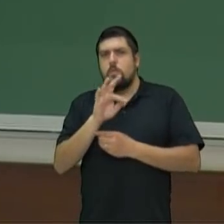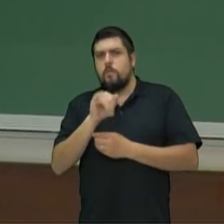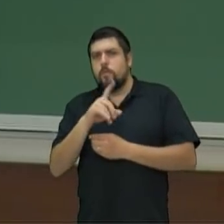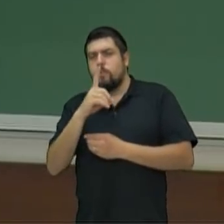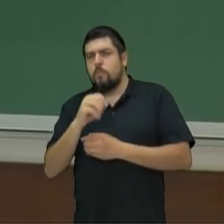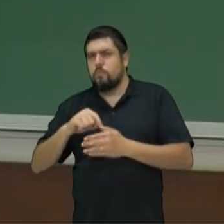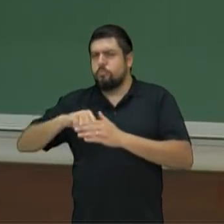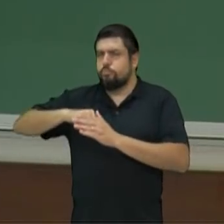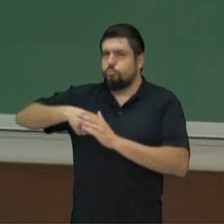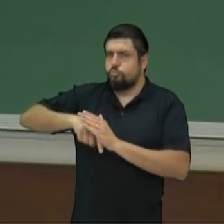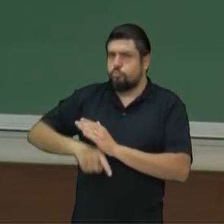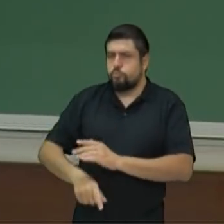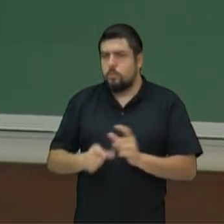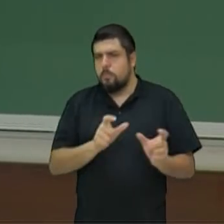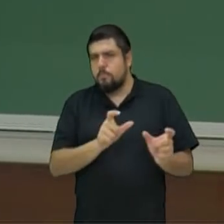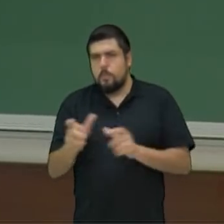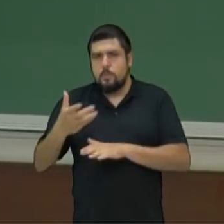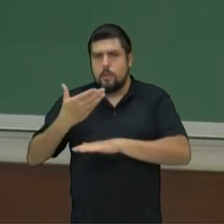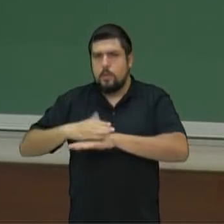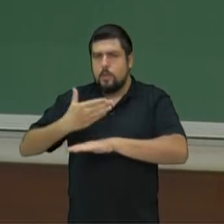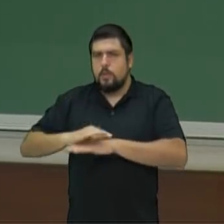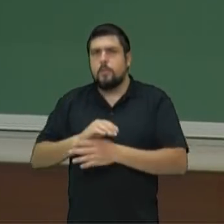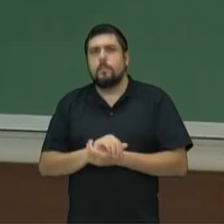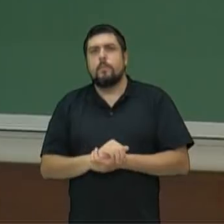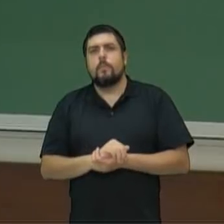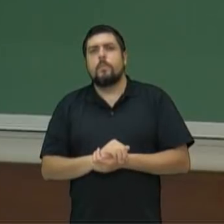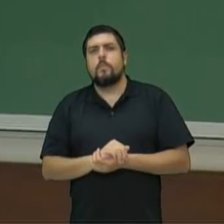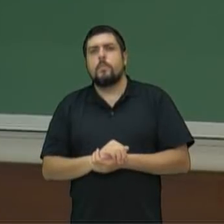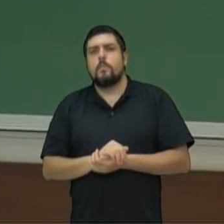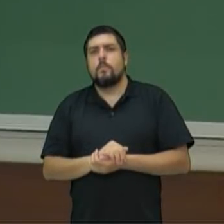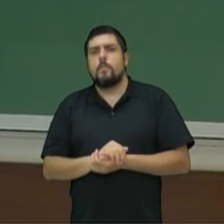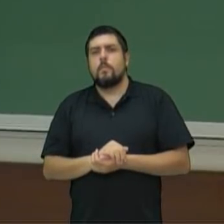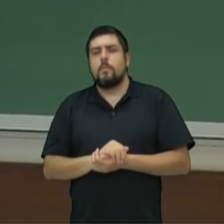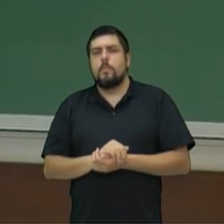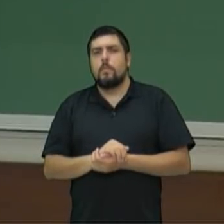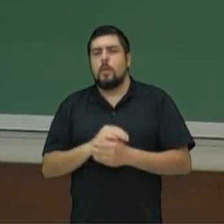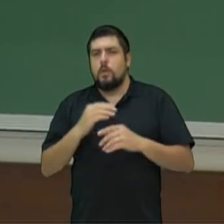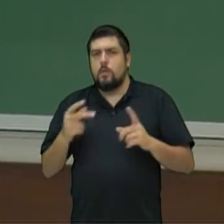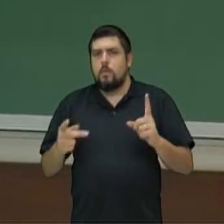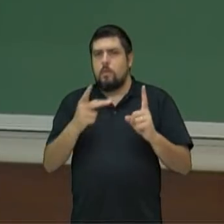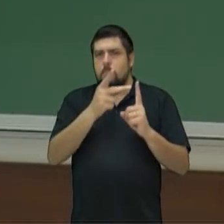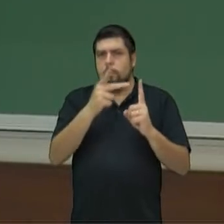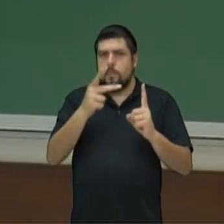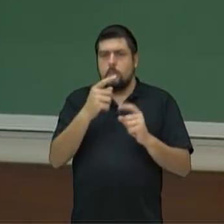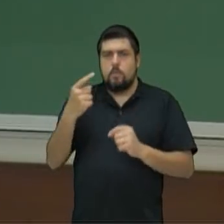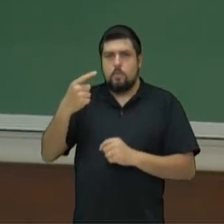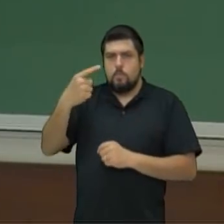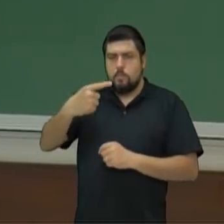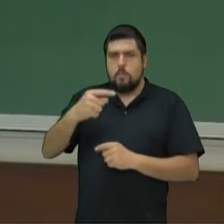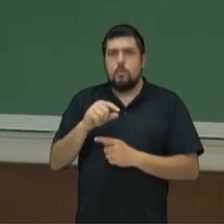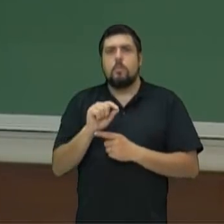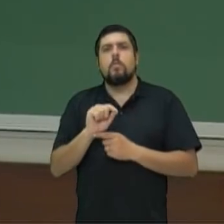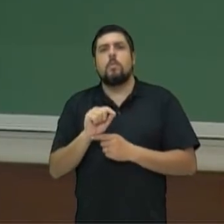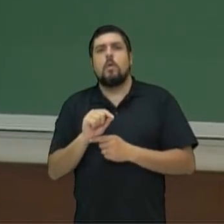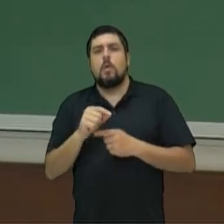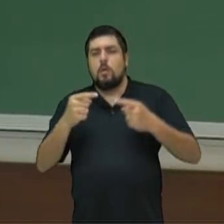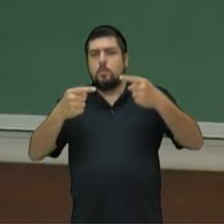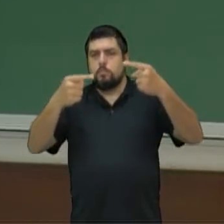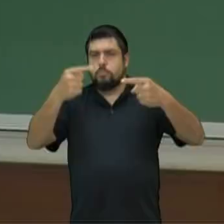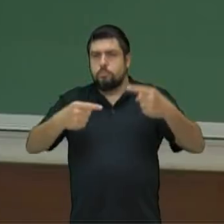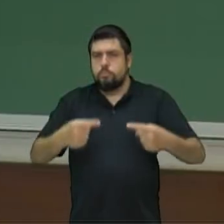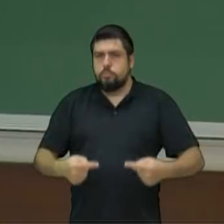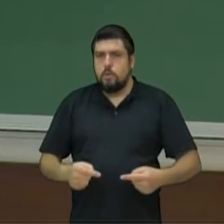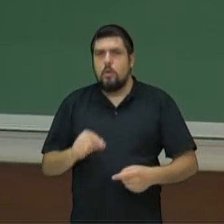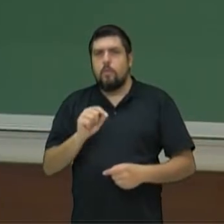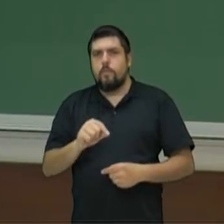depois. Só para nós entendermos, eu falei aqui, parágrafo de introdução, primeiro. O texto dissertativo argumentativo é isso, pessoal. Nós